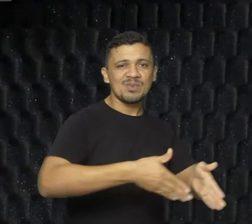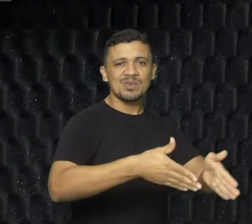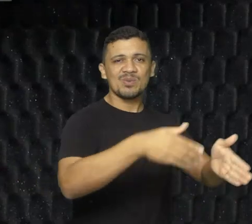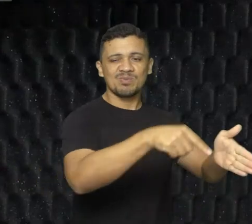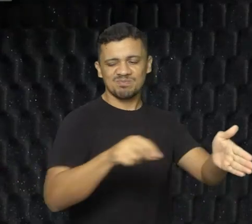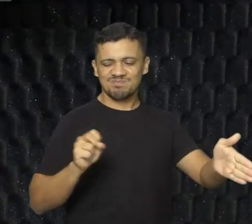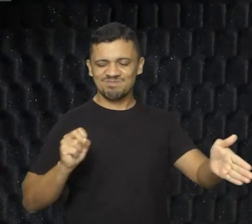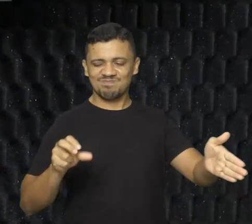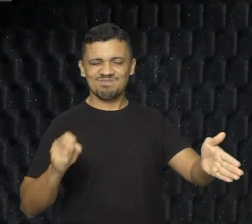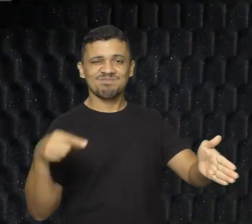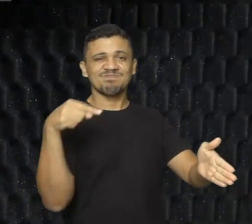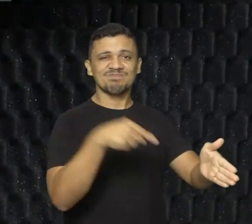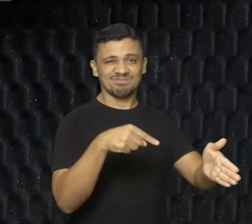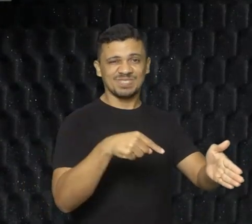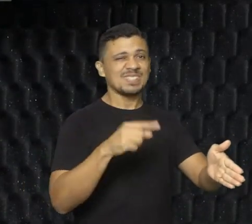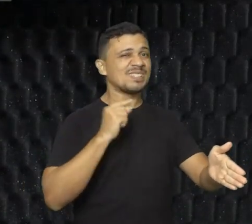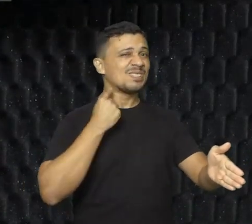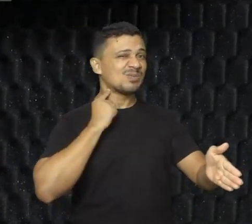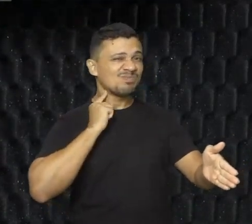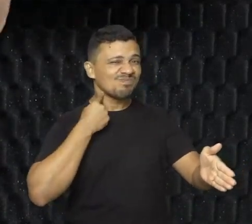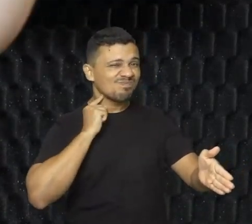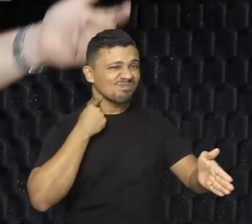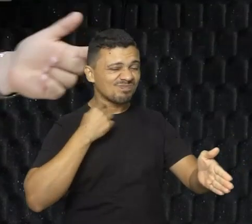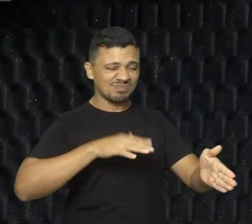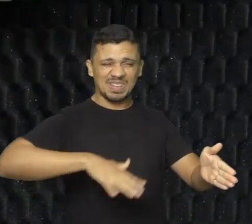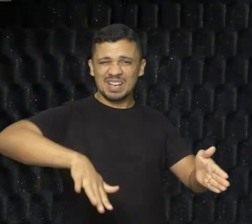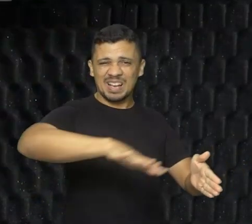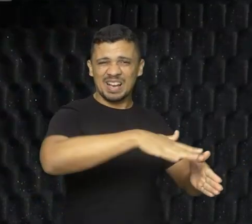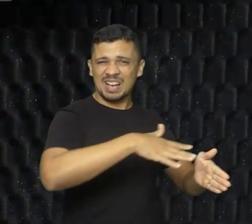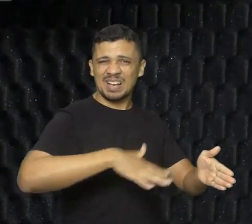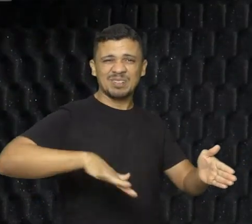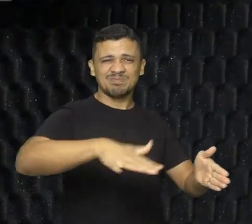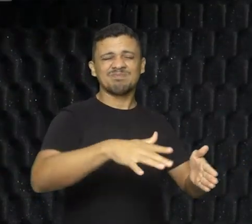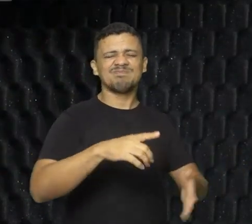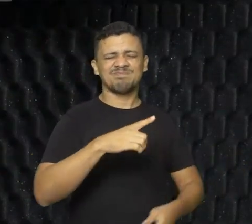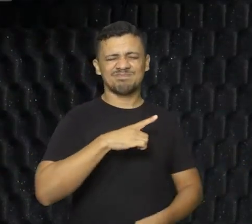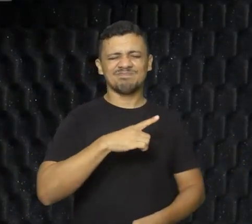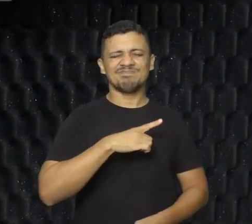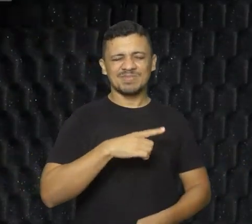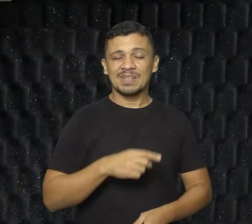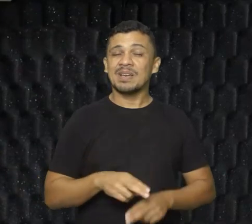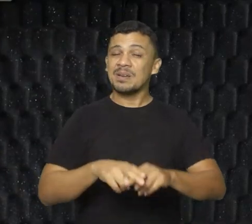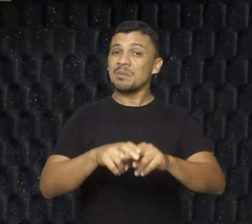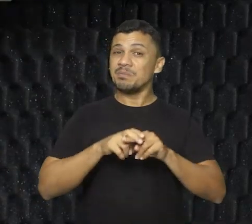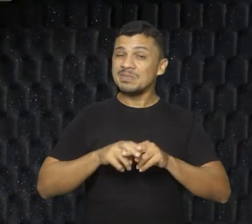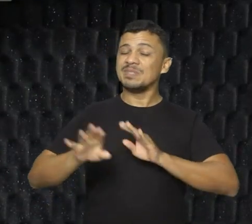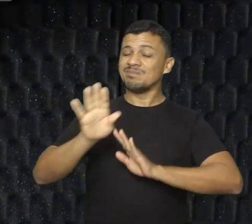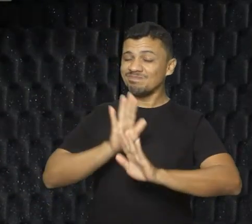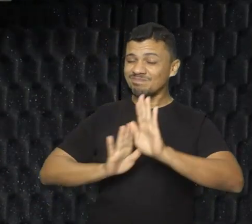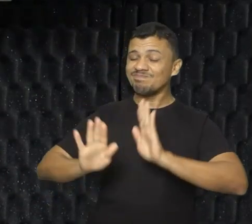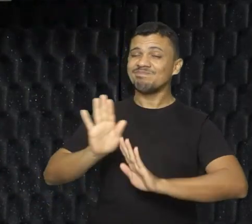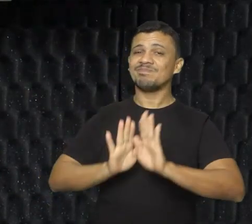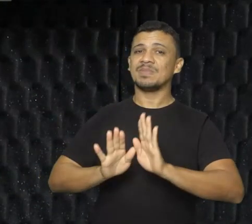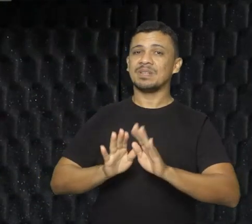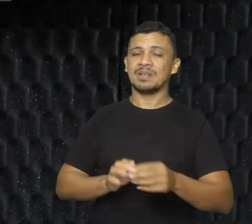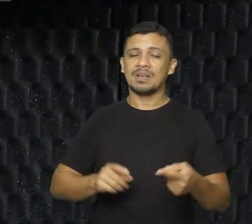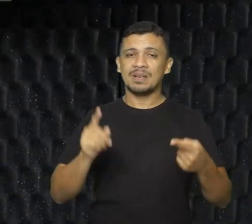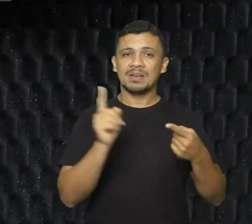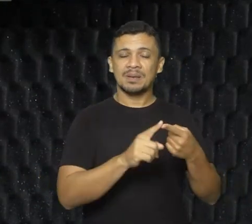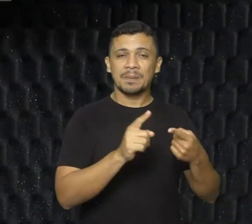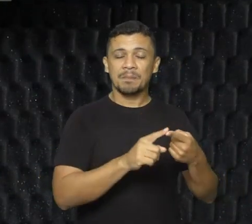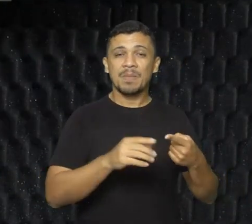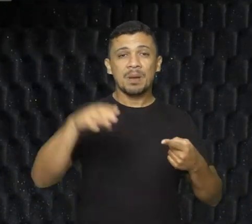E com isso, acabe contaminando o ambiente de uma forma mais macro. Então é preciso ter muito cuidado. Brasil, Canadá e